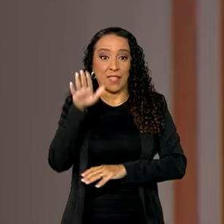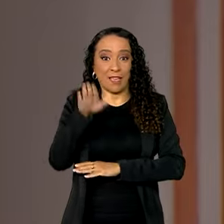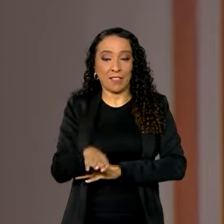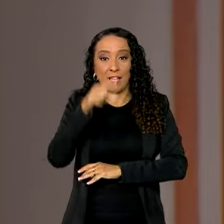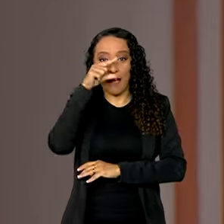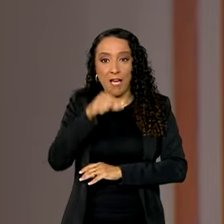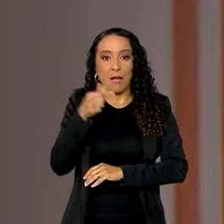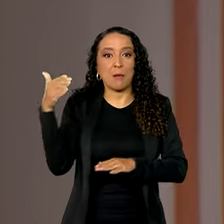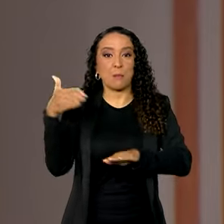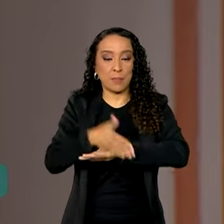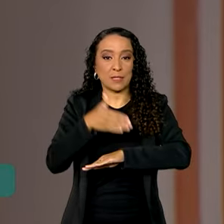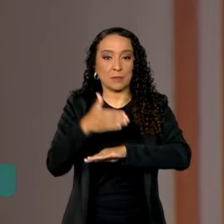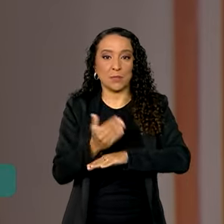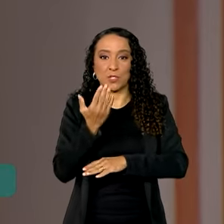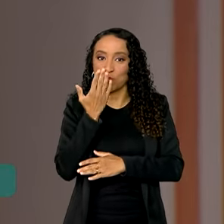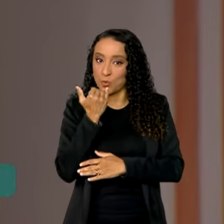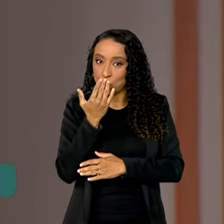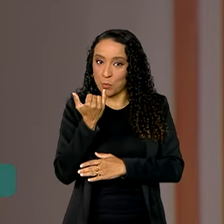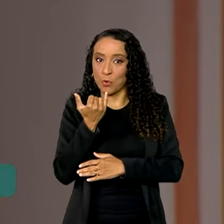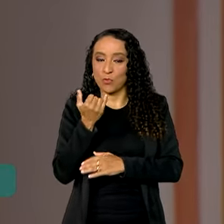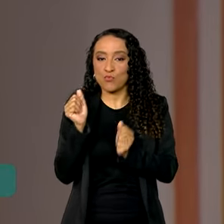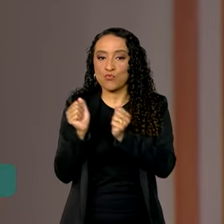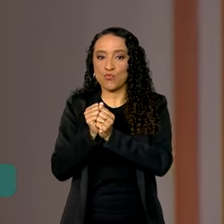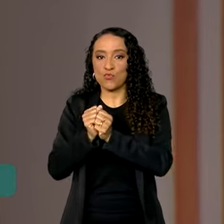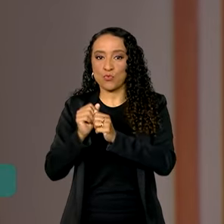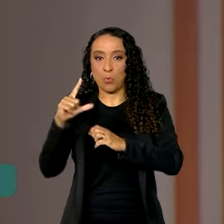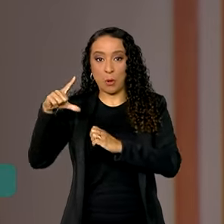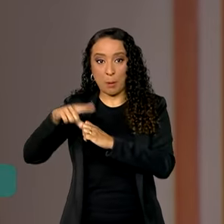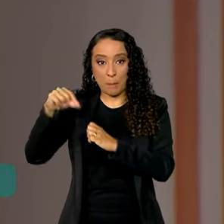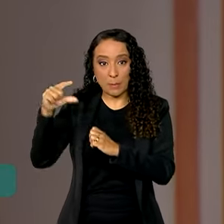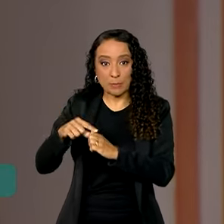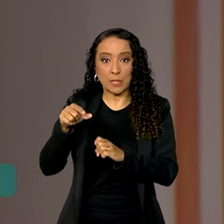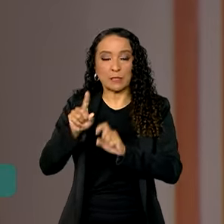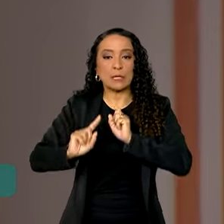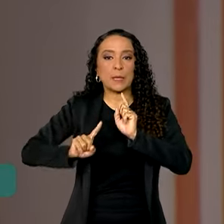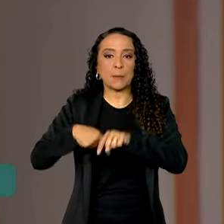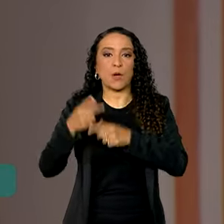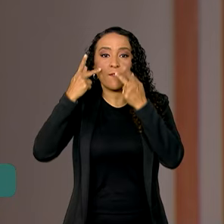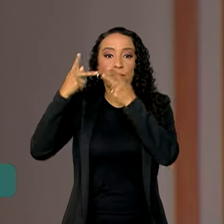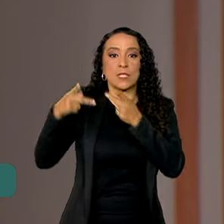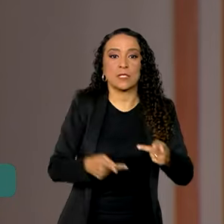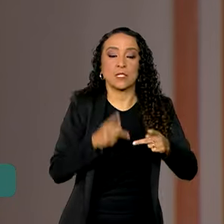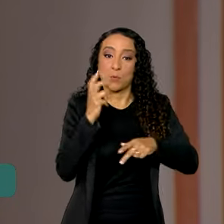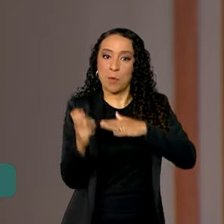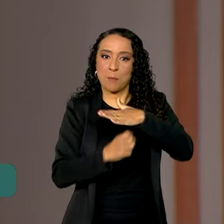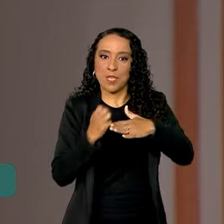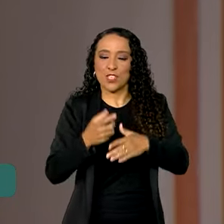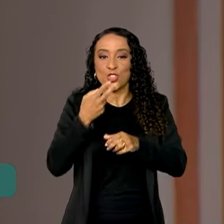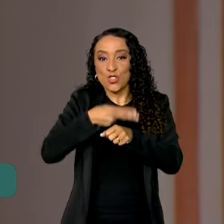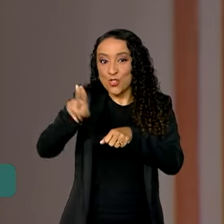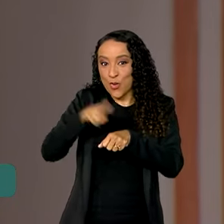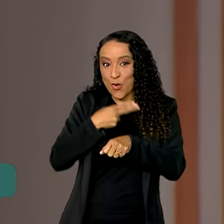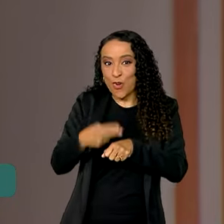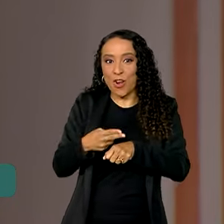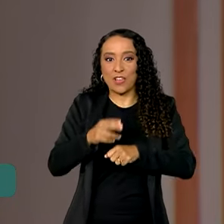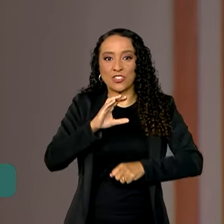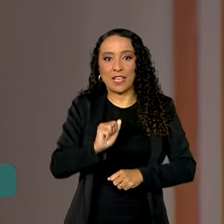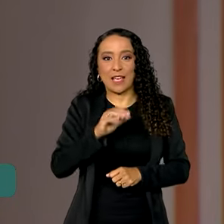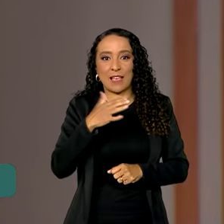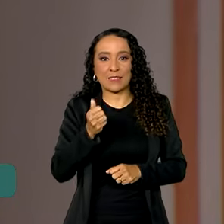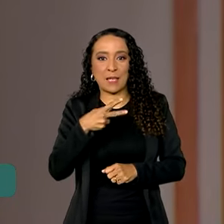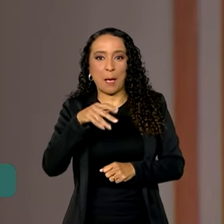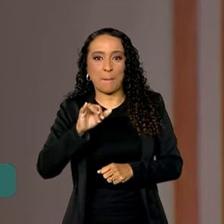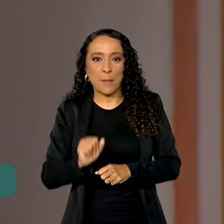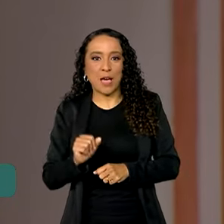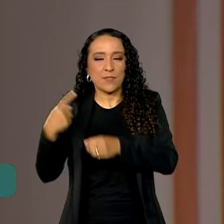À tarde, Alckmin participa de um almoço com empresários e depois visita uma empresa de chocolates em Caçapava,